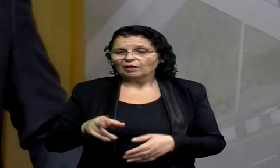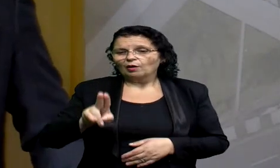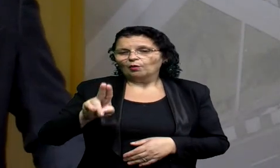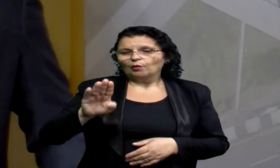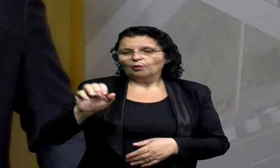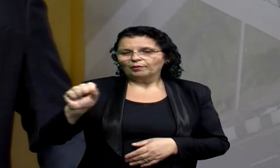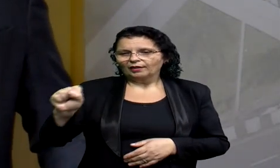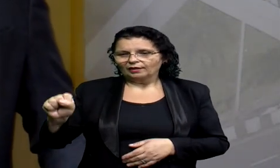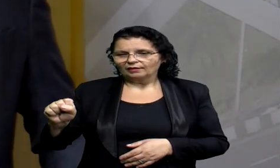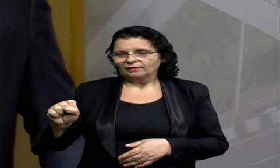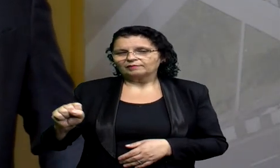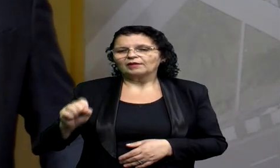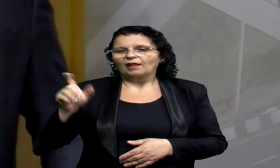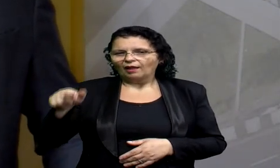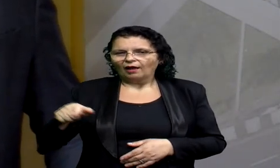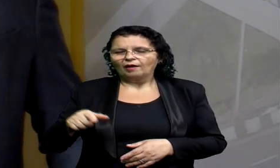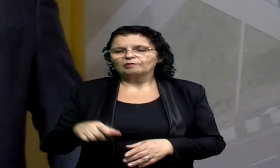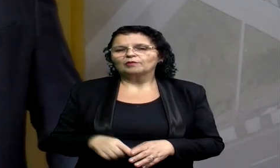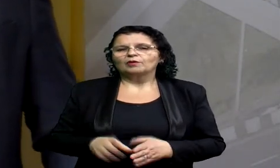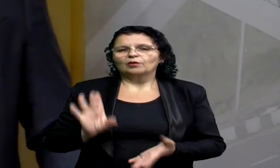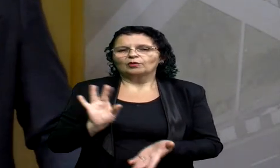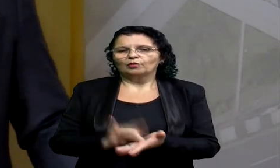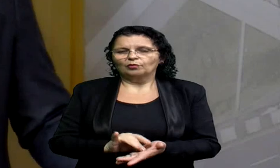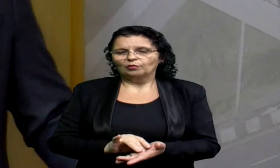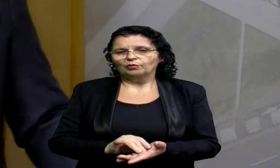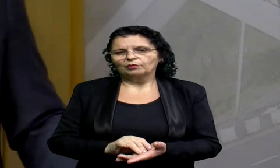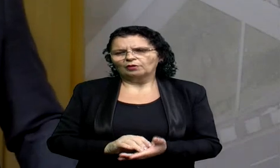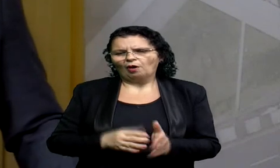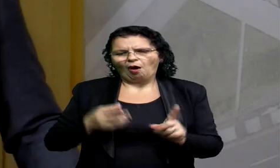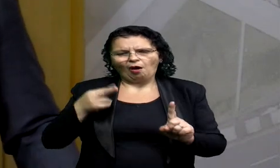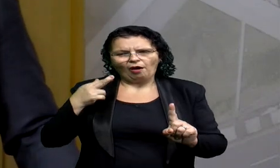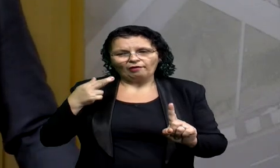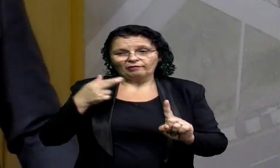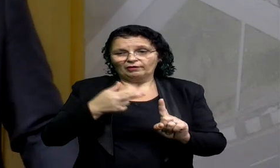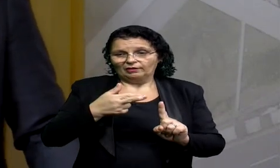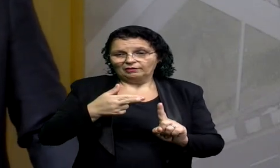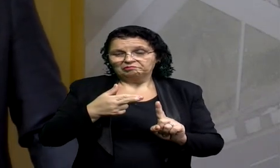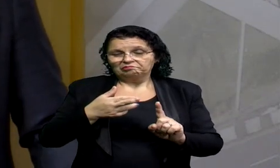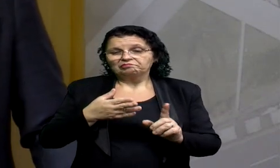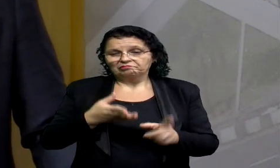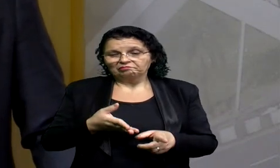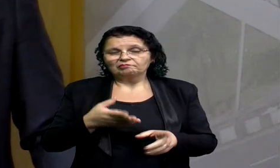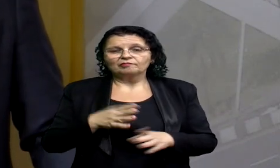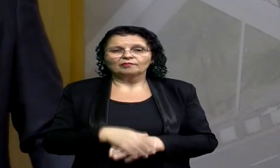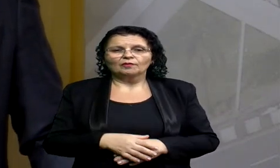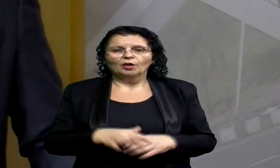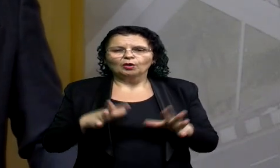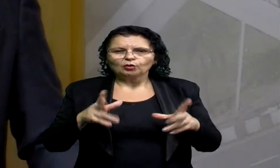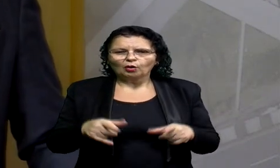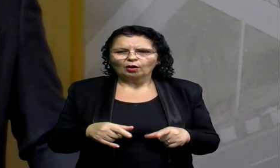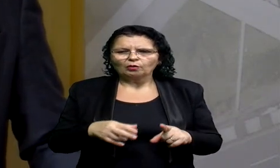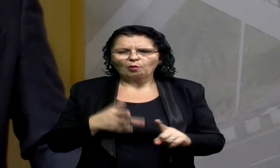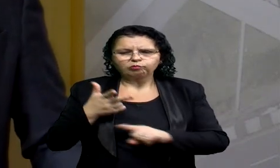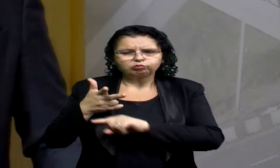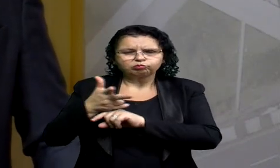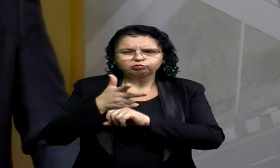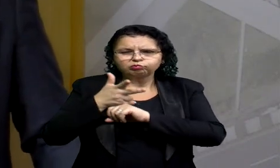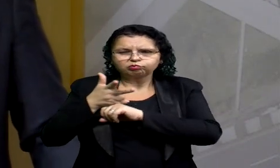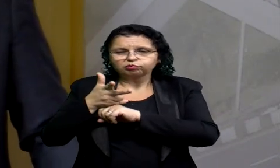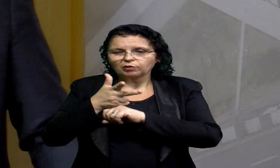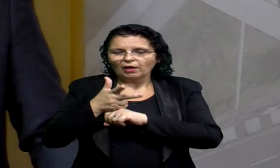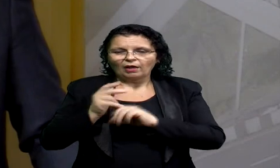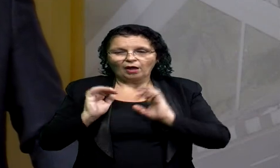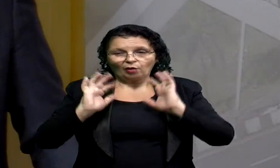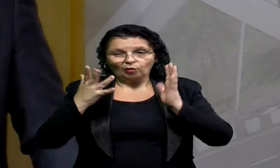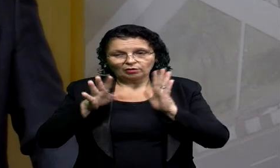Jaguaribe que se torna uma referência aliás lá é totalmente monitorada Para não